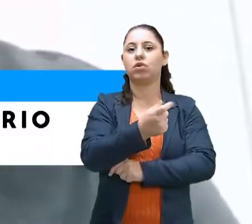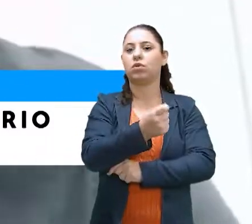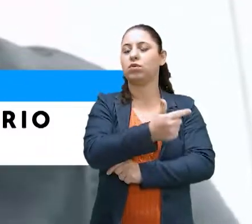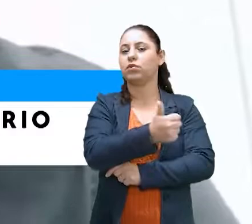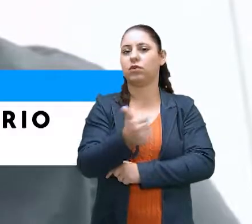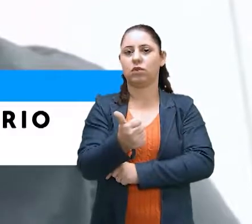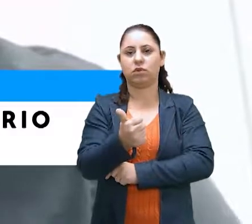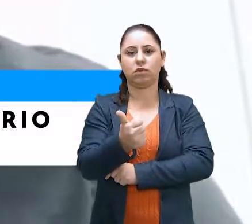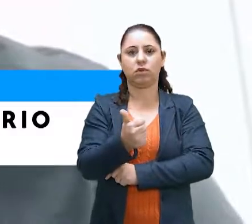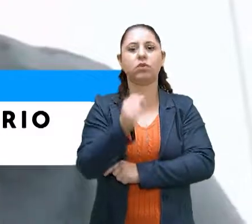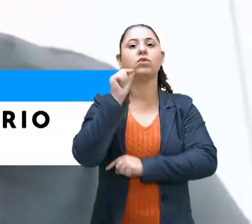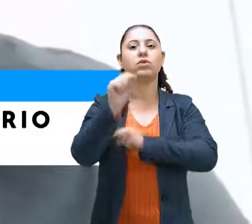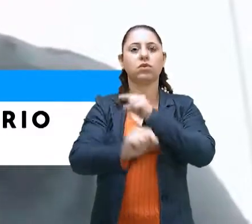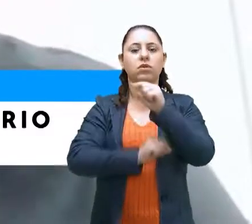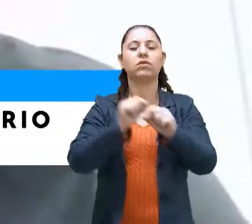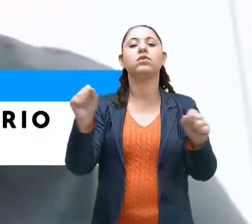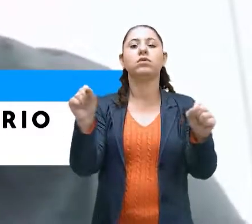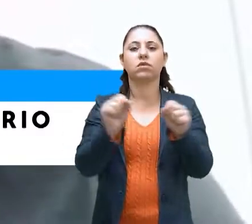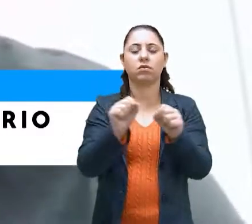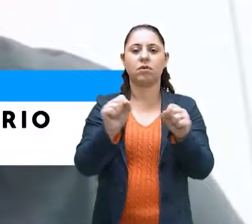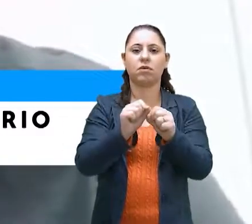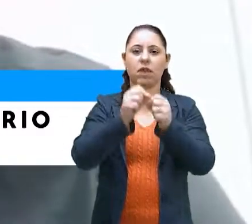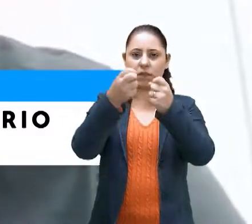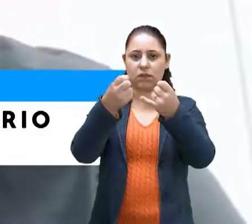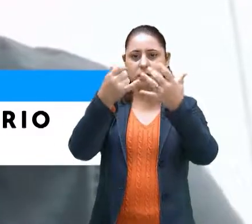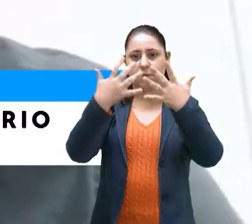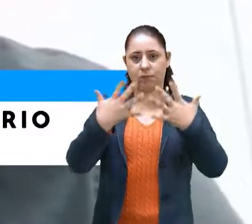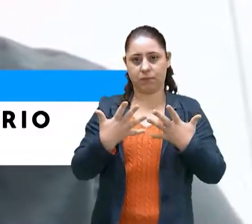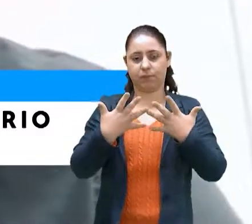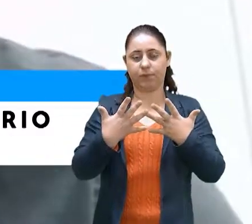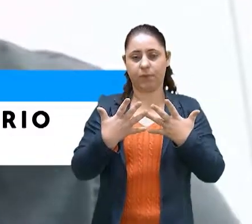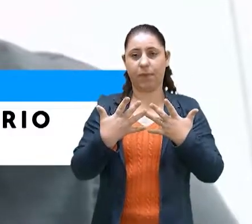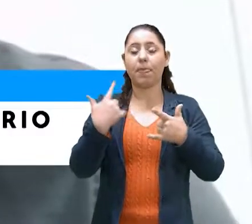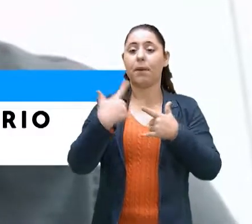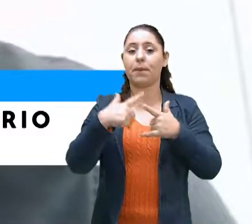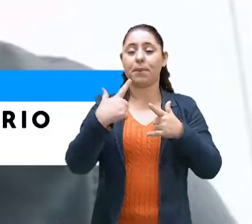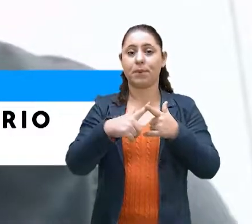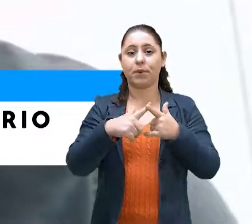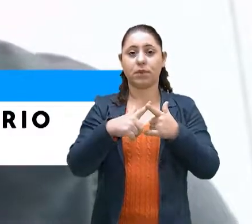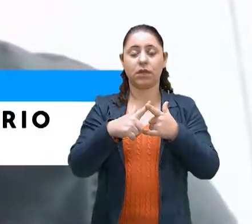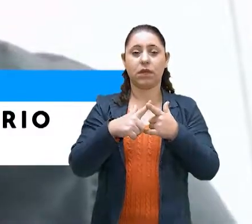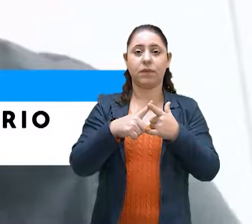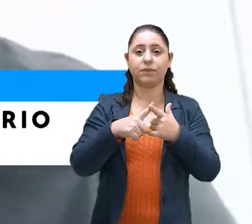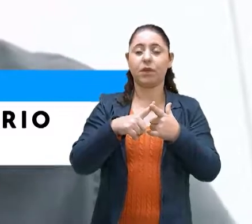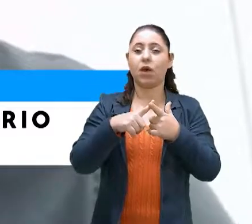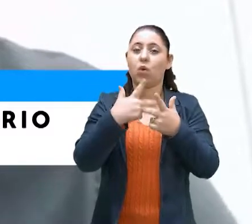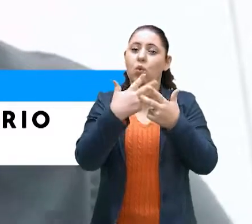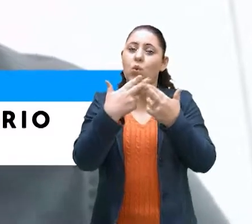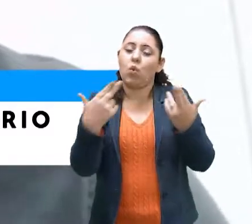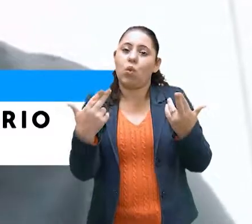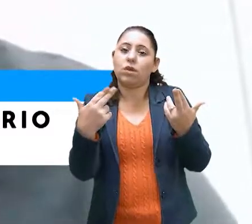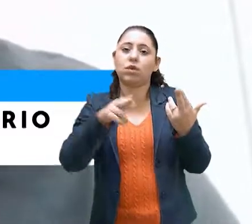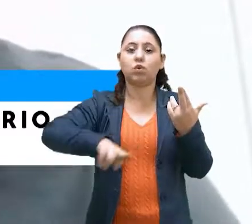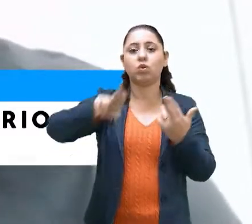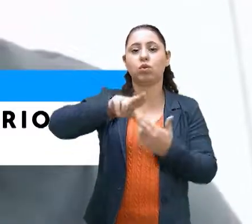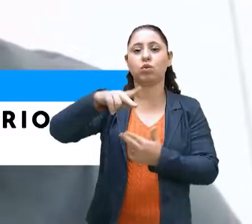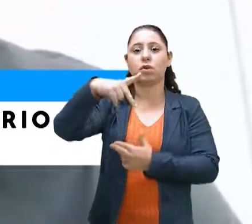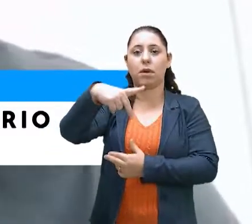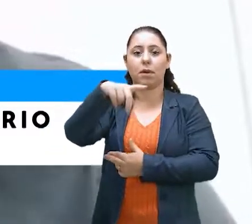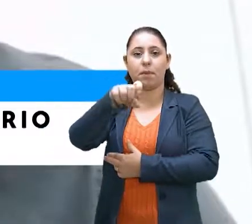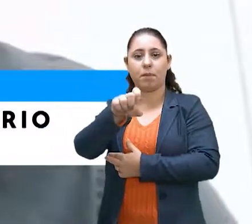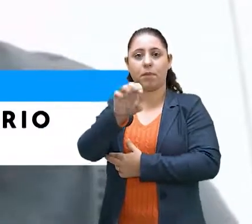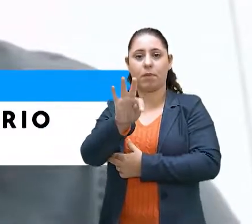em 2021. Isso foi explicado pela precificação dos derivados